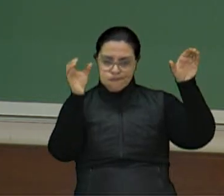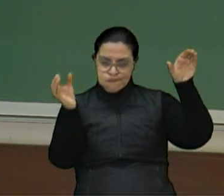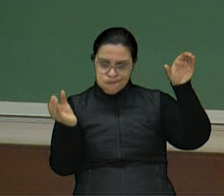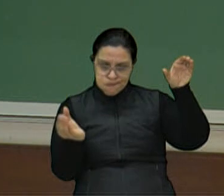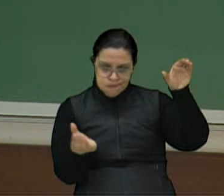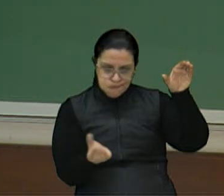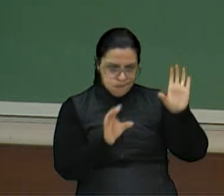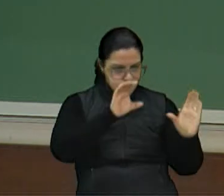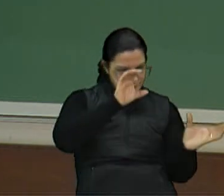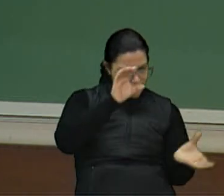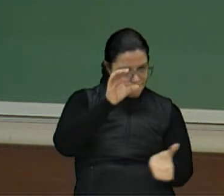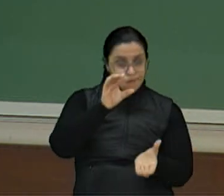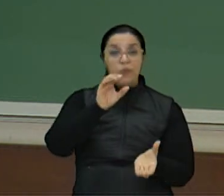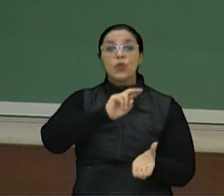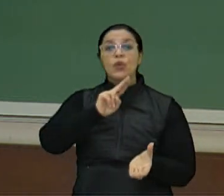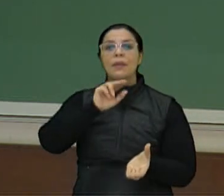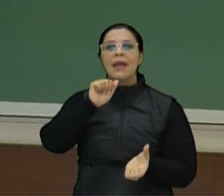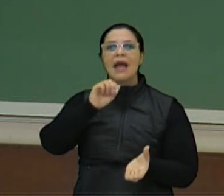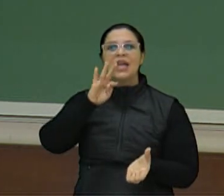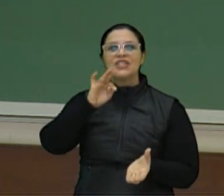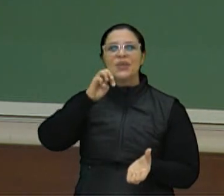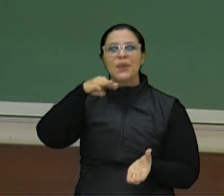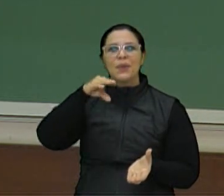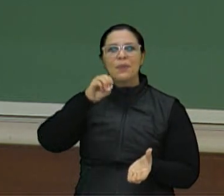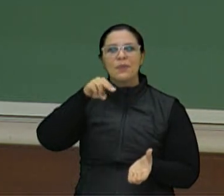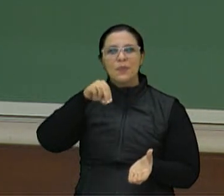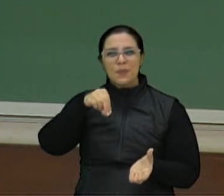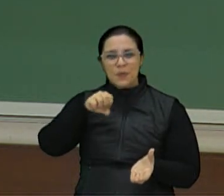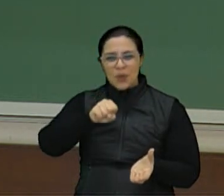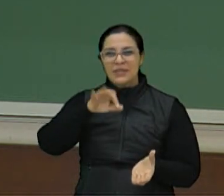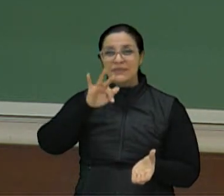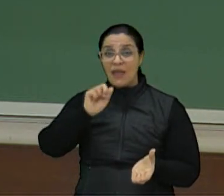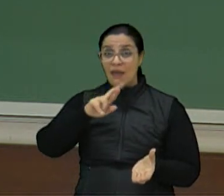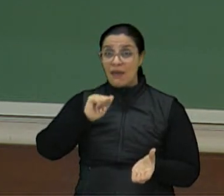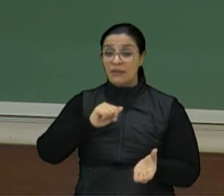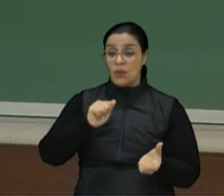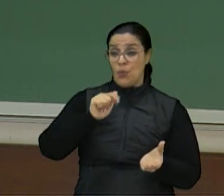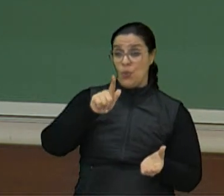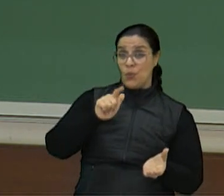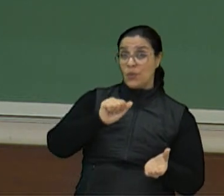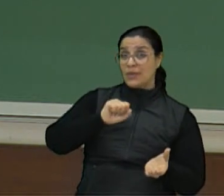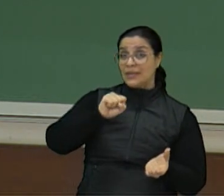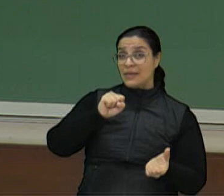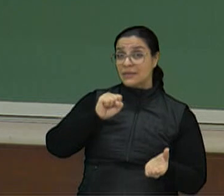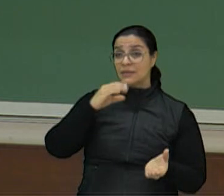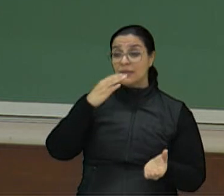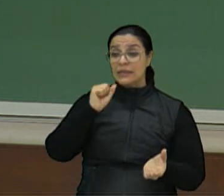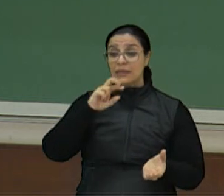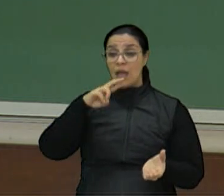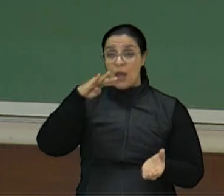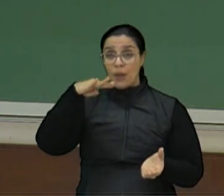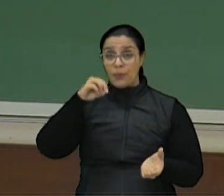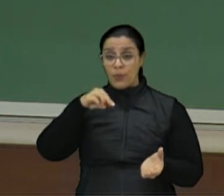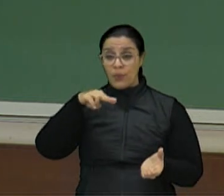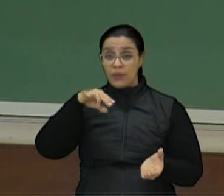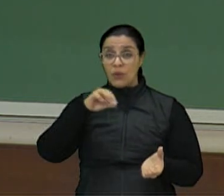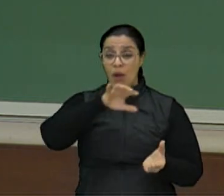chamamos de atmosfera. Gás carbônico é um dos elementos que